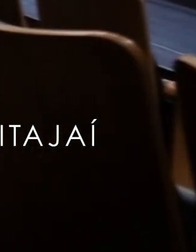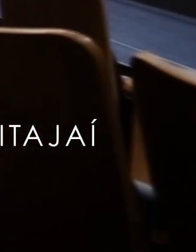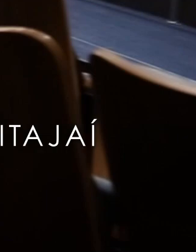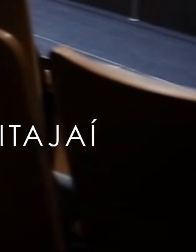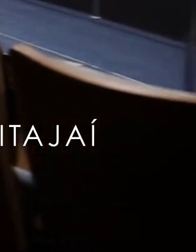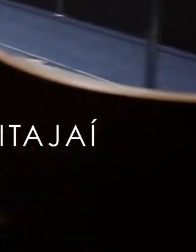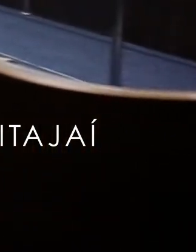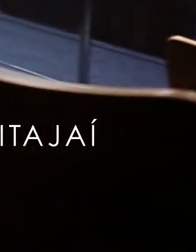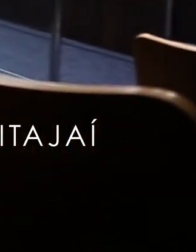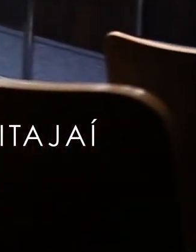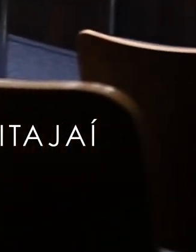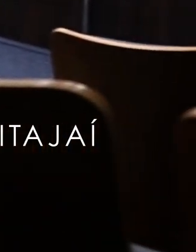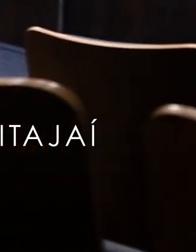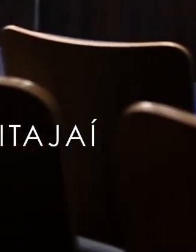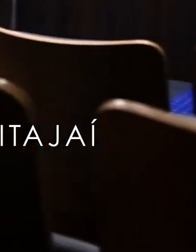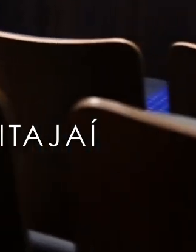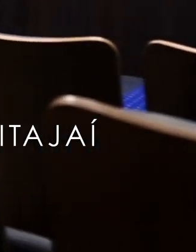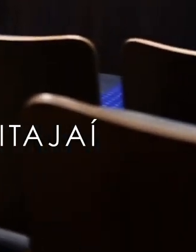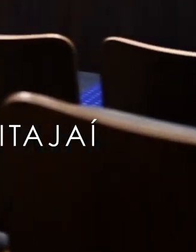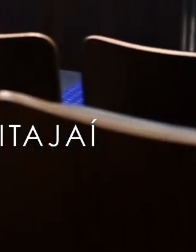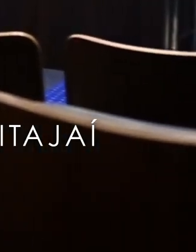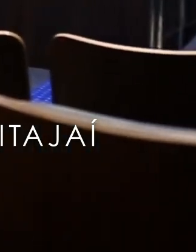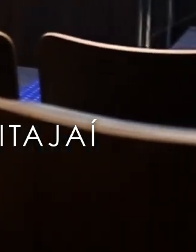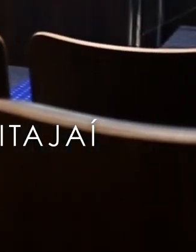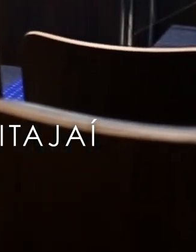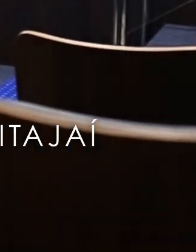Fique por dentro do que acontece na Câmara de Vereadores de Itajaí